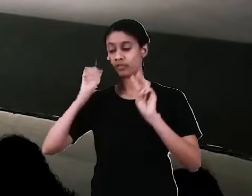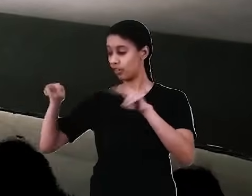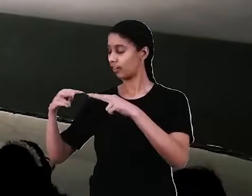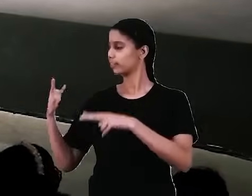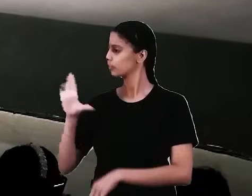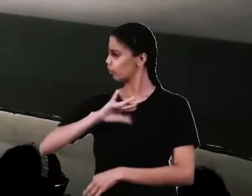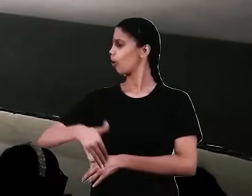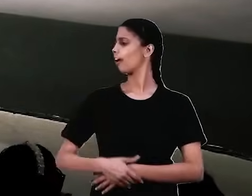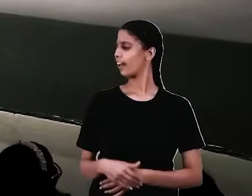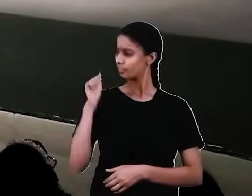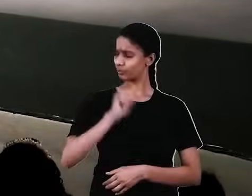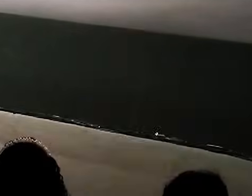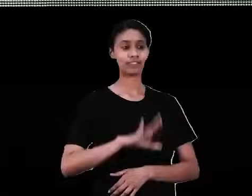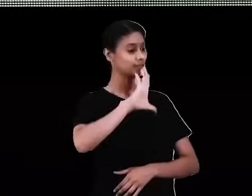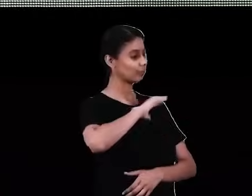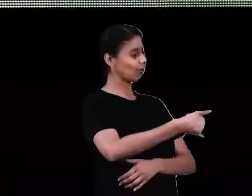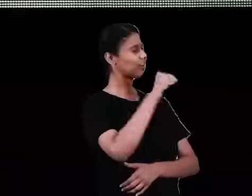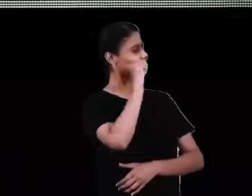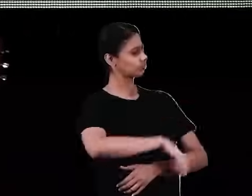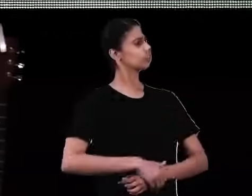mulher. Coragem, mulher.